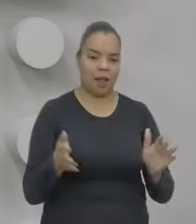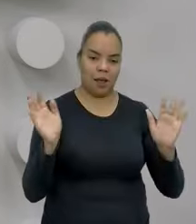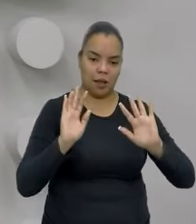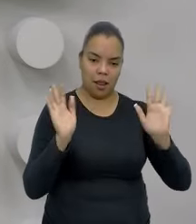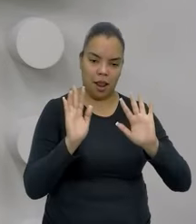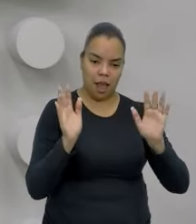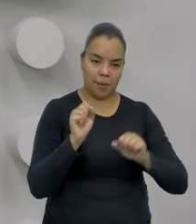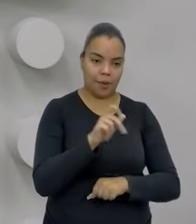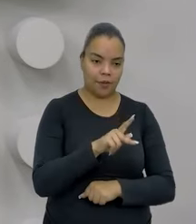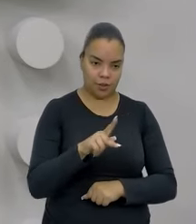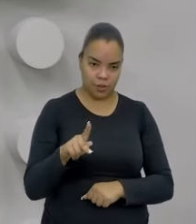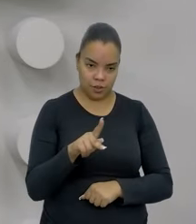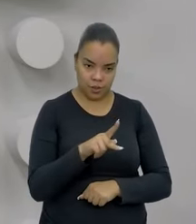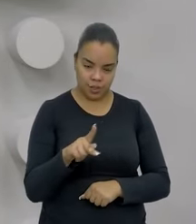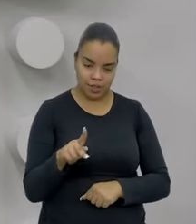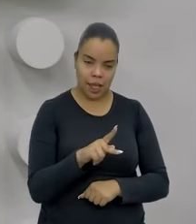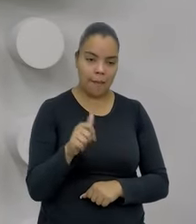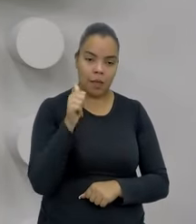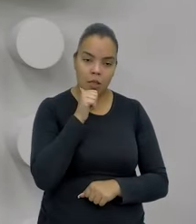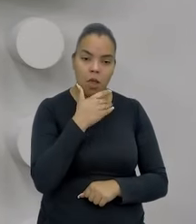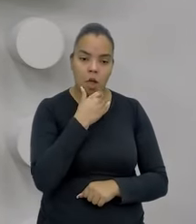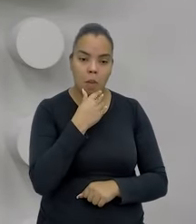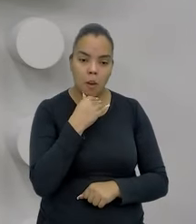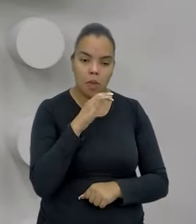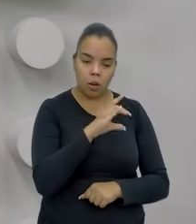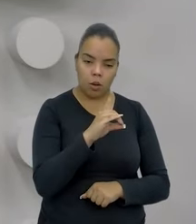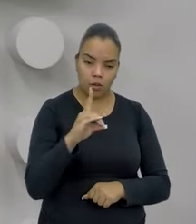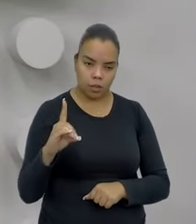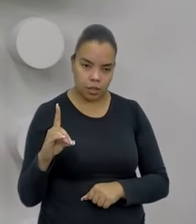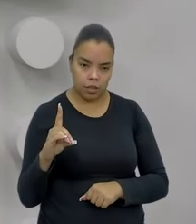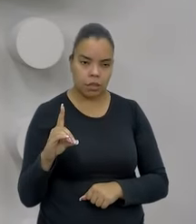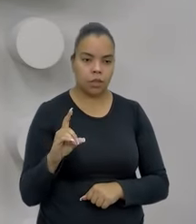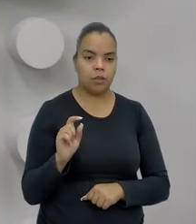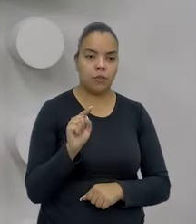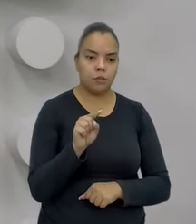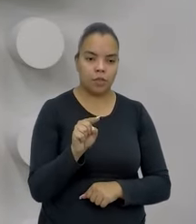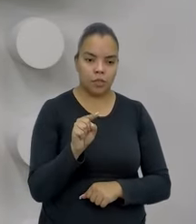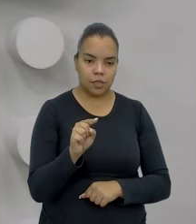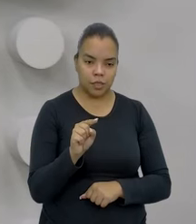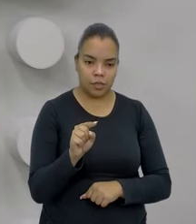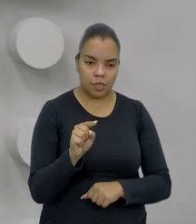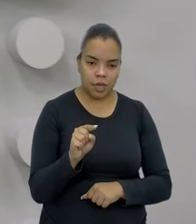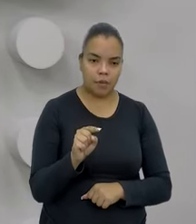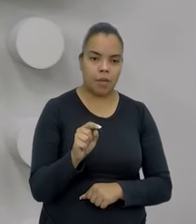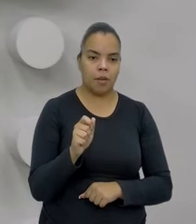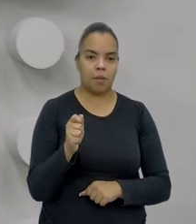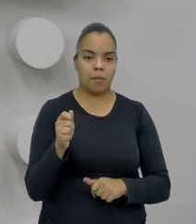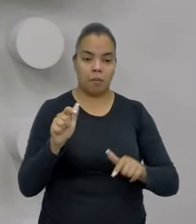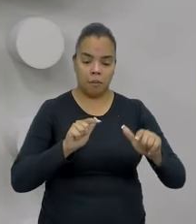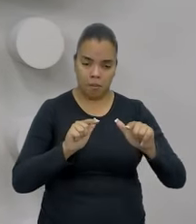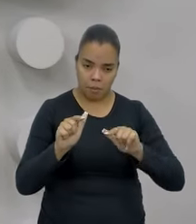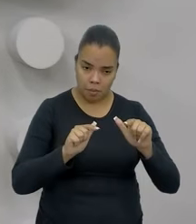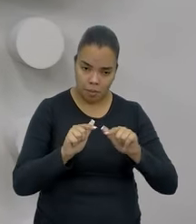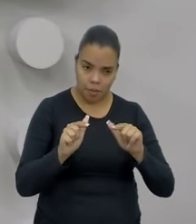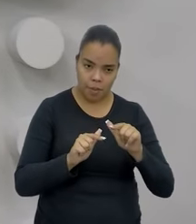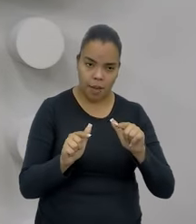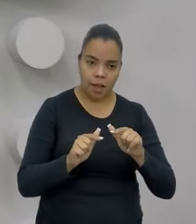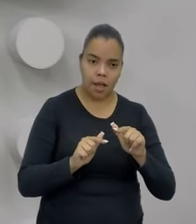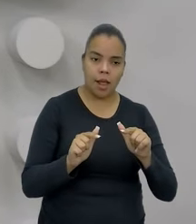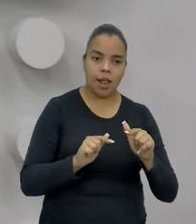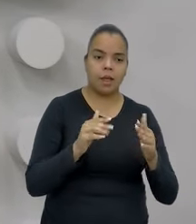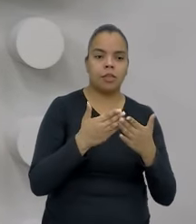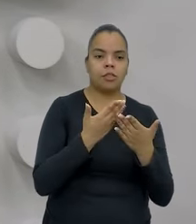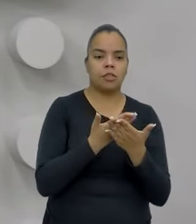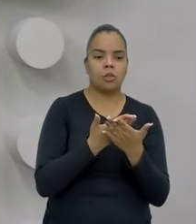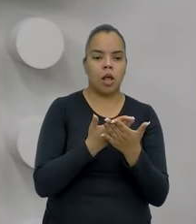o Olá professores professoras coordenadores Olá você nacional de educação sejam bem-vindos a